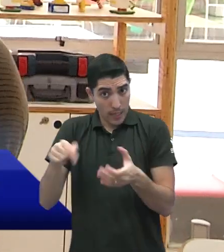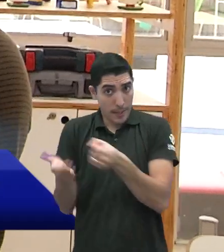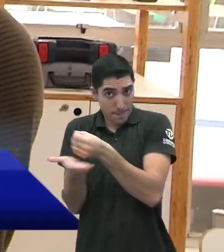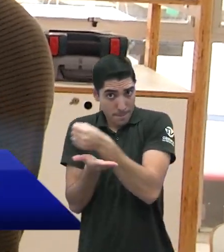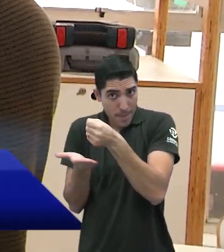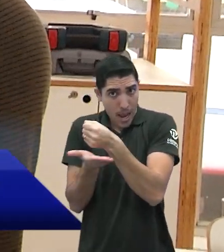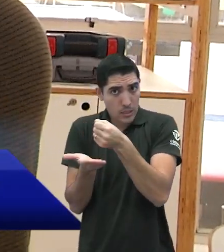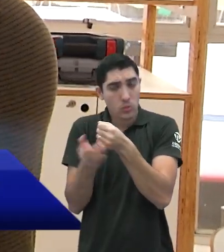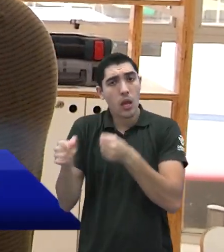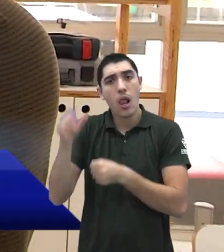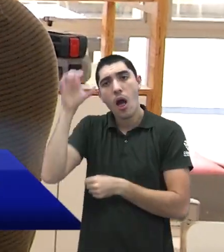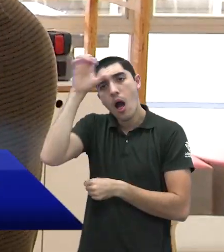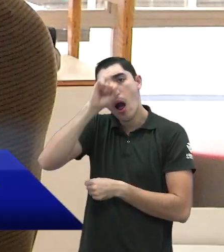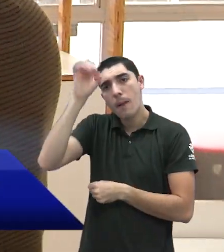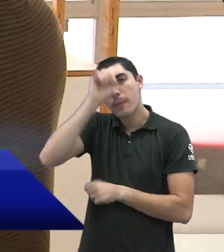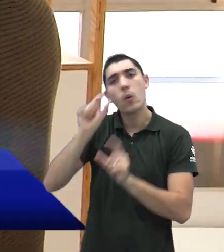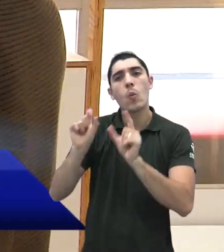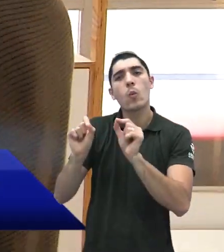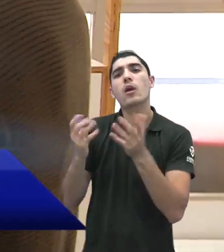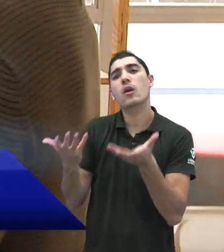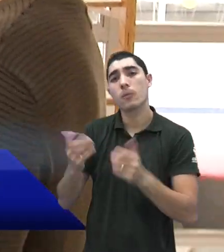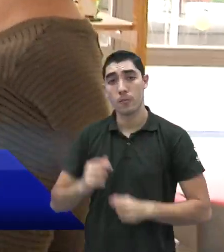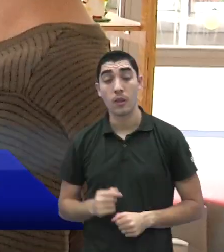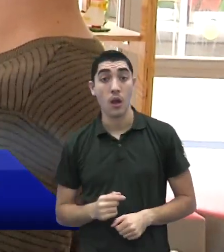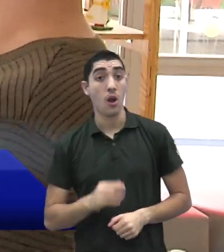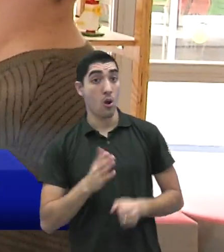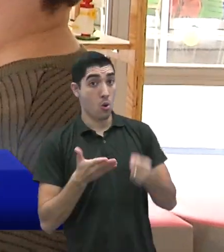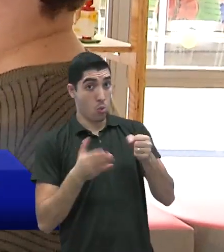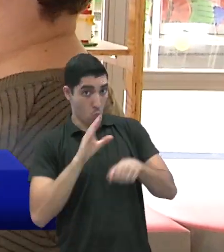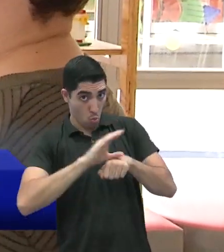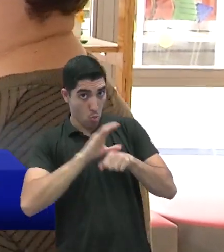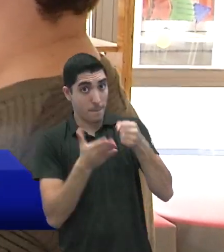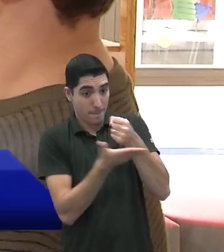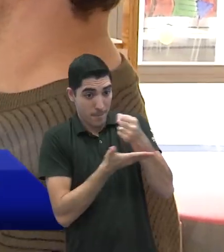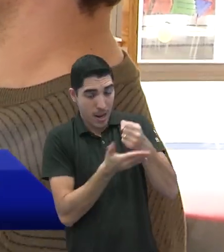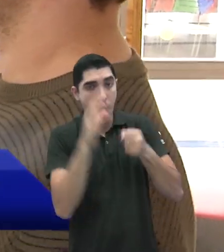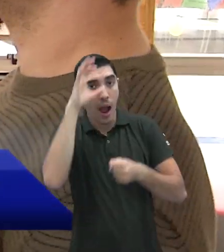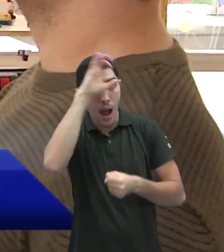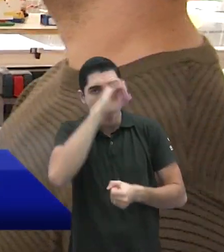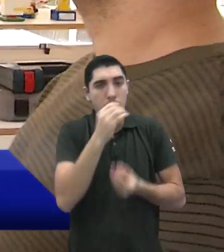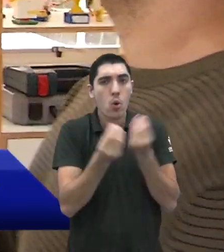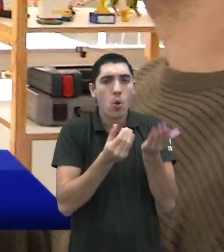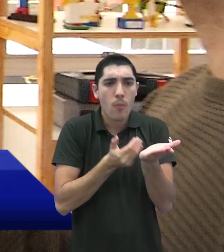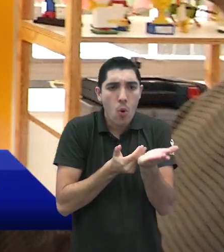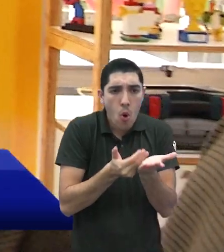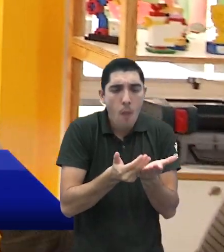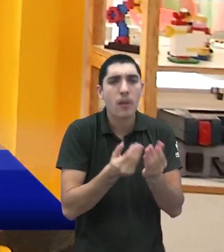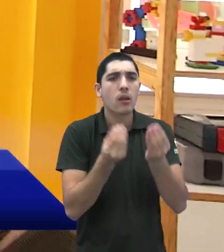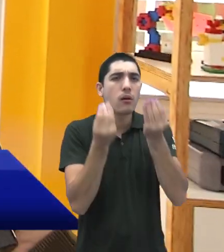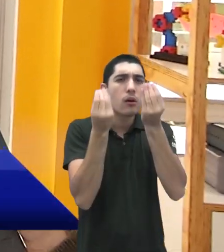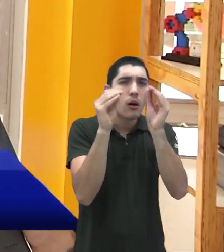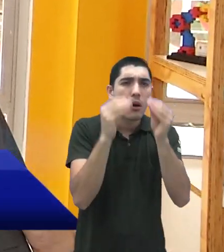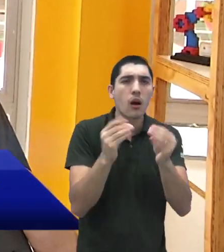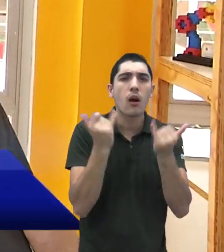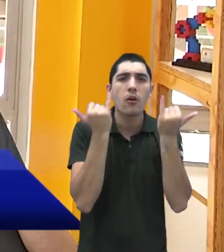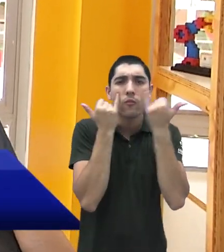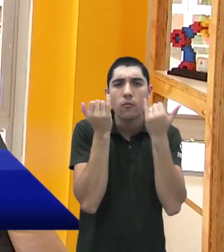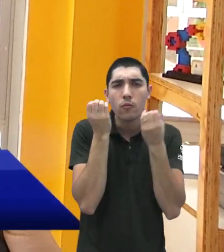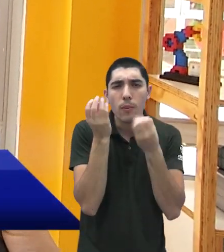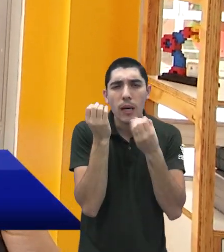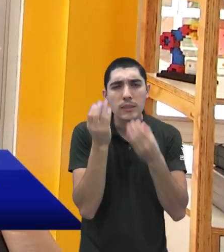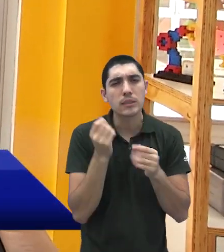nesse primeiro momento, o que vai ser passado? O que elas vão aprender ali no dia a dia? Então, no básico, eles vão aprender do começo ali da lógica, o que